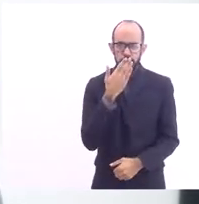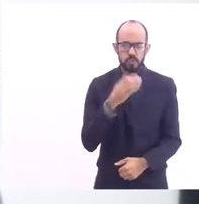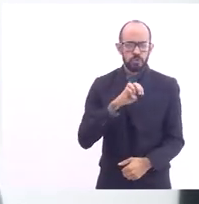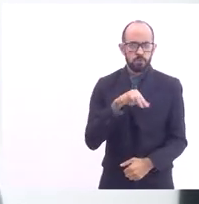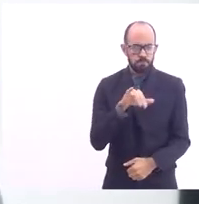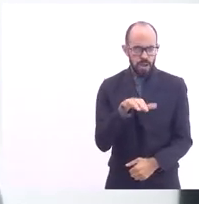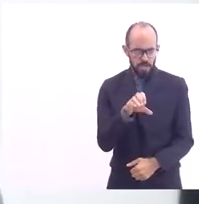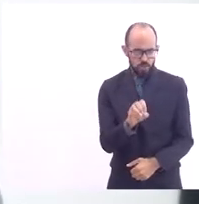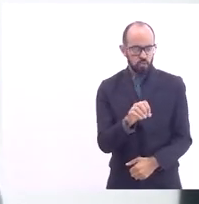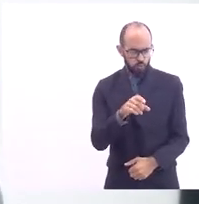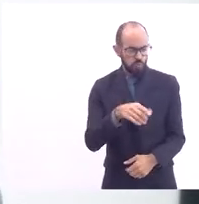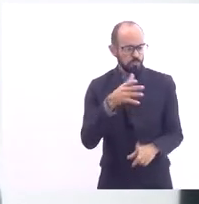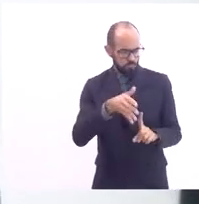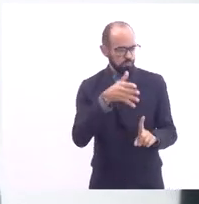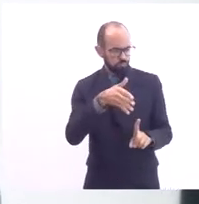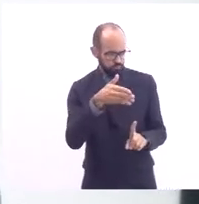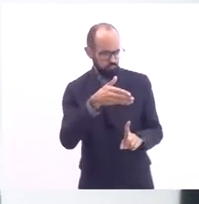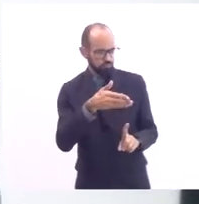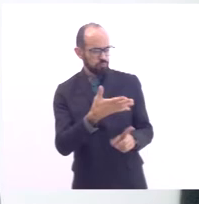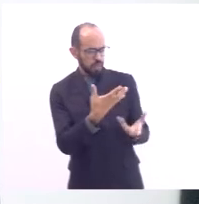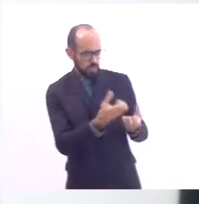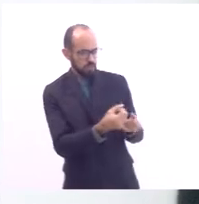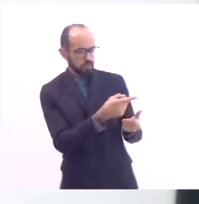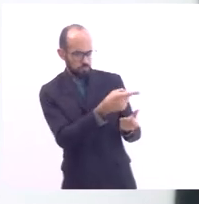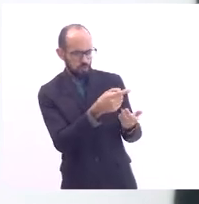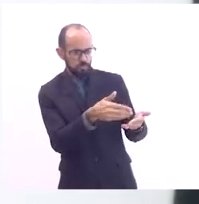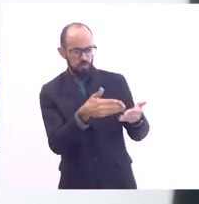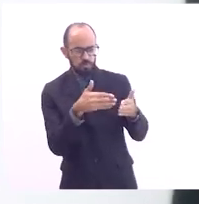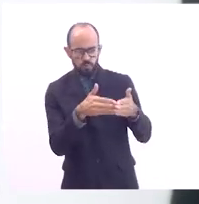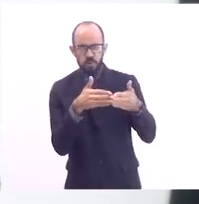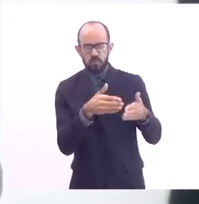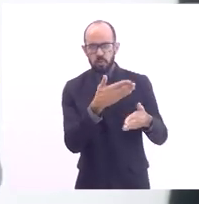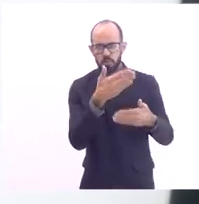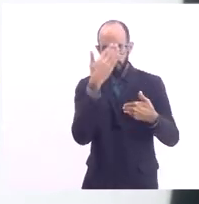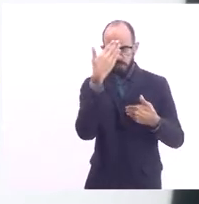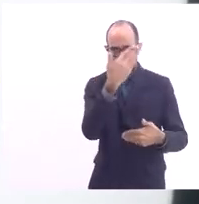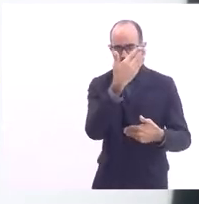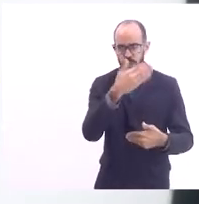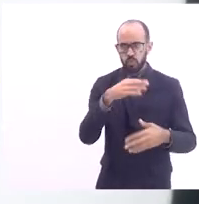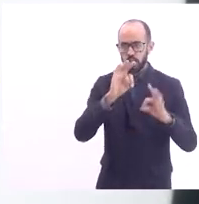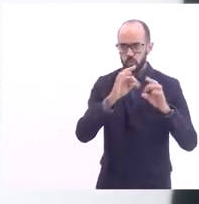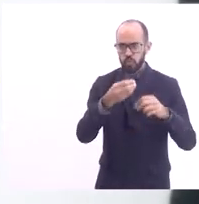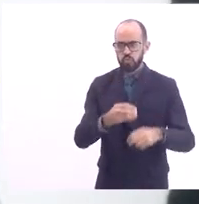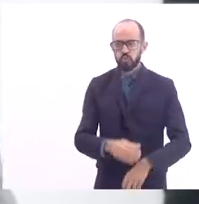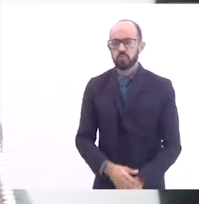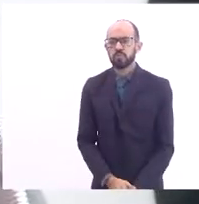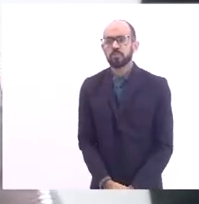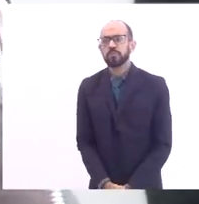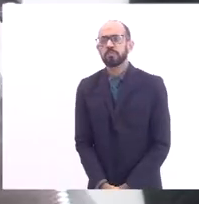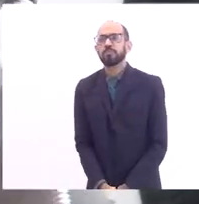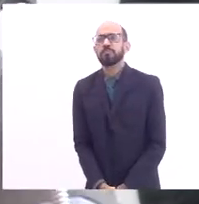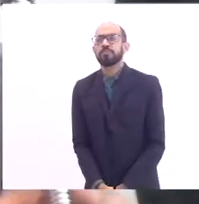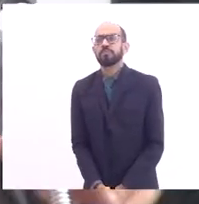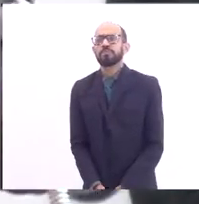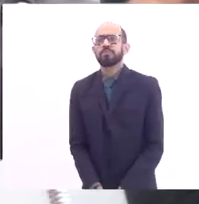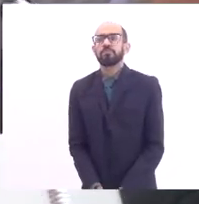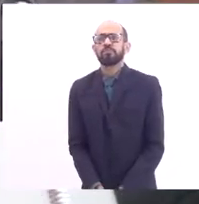Márcio, você, por favor, faça a apresentação. Obrigado a todos.